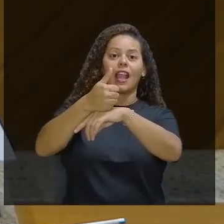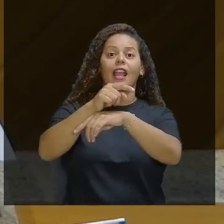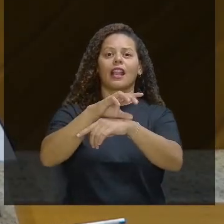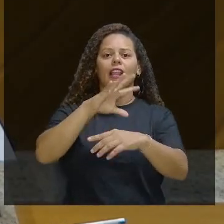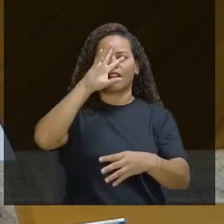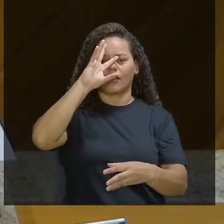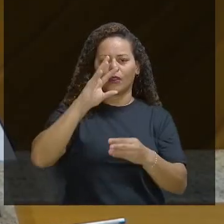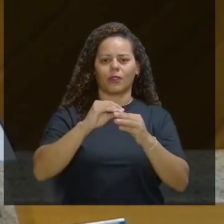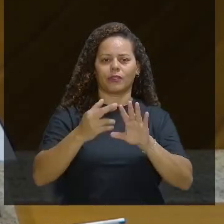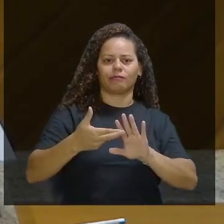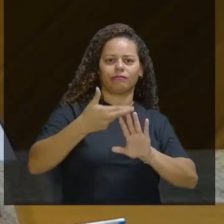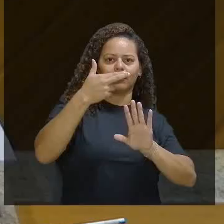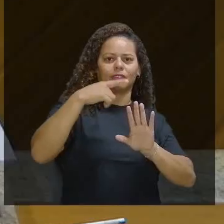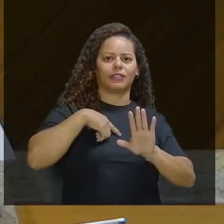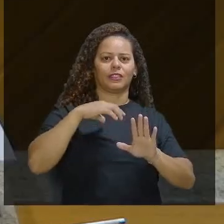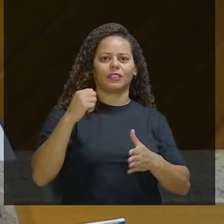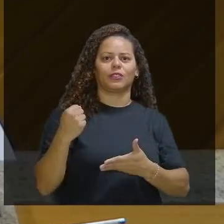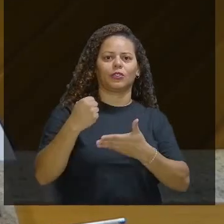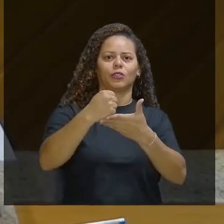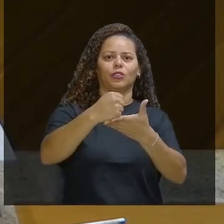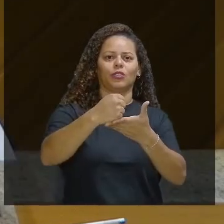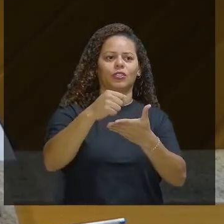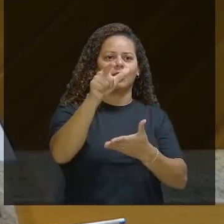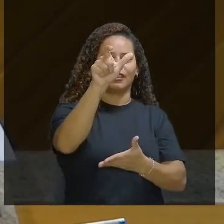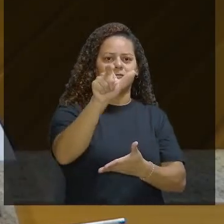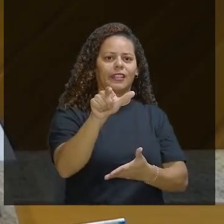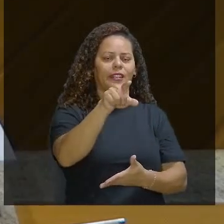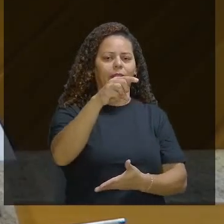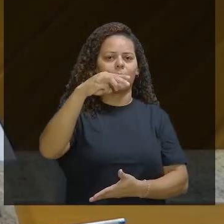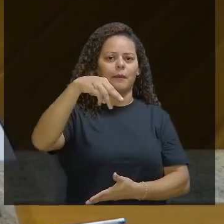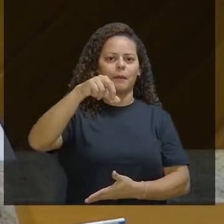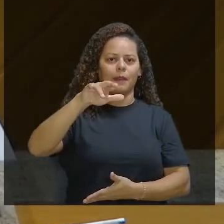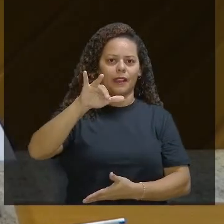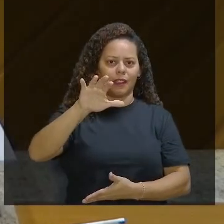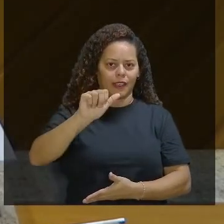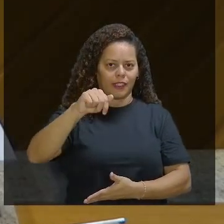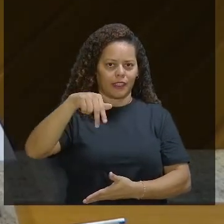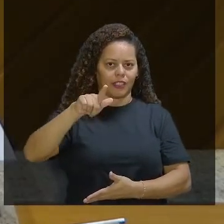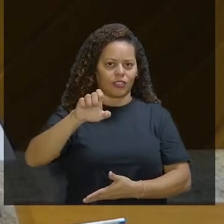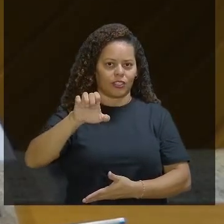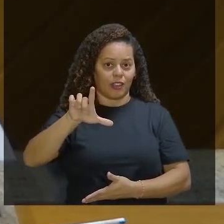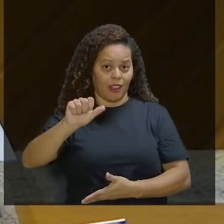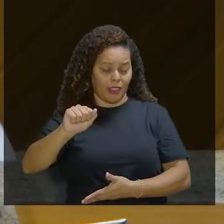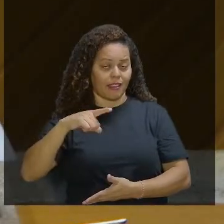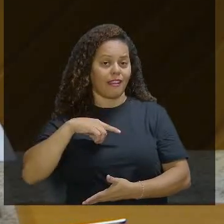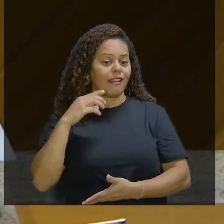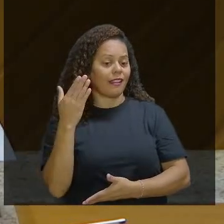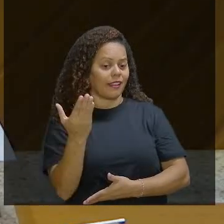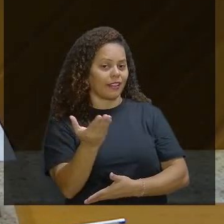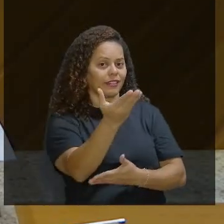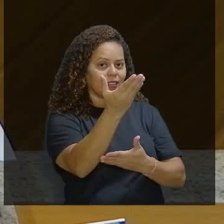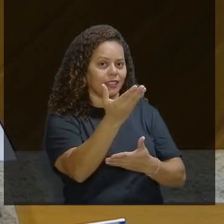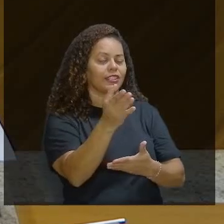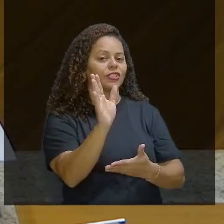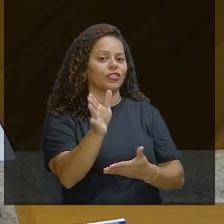para a concessão desse título à senhora Maria Ângela Paes Lemos Nogueira,